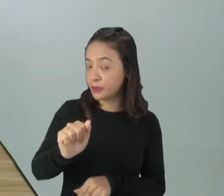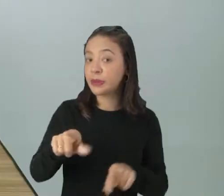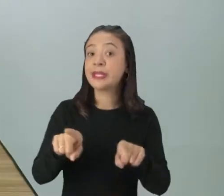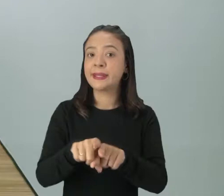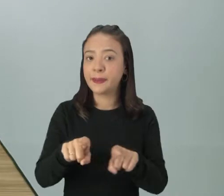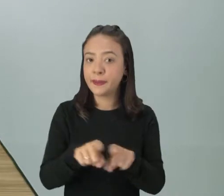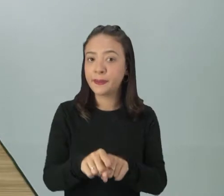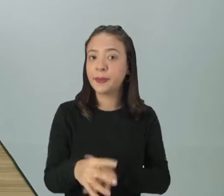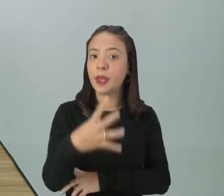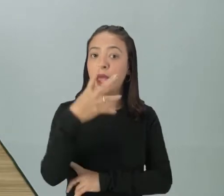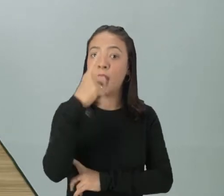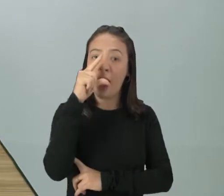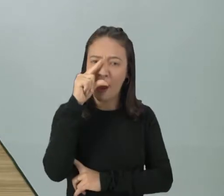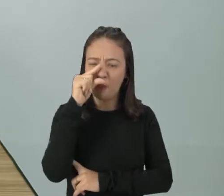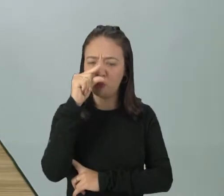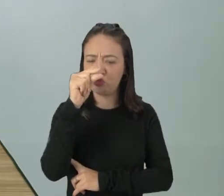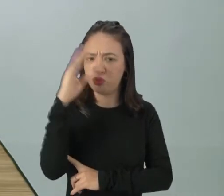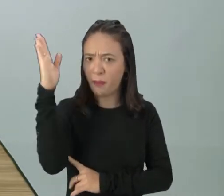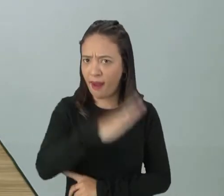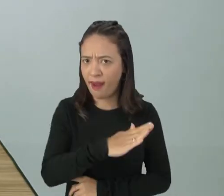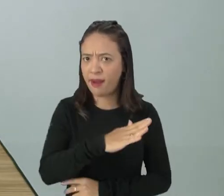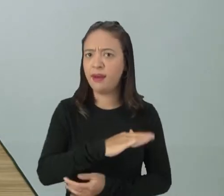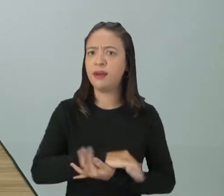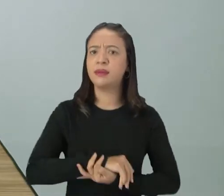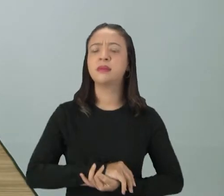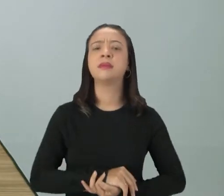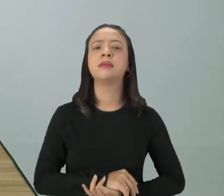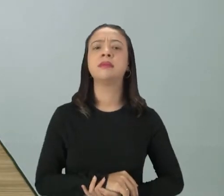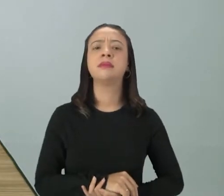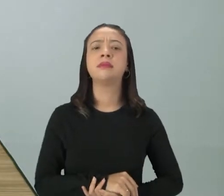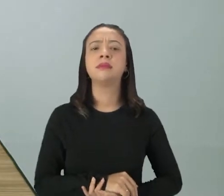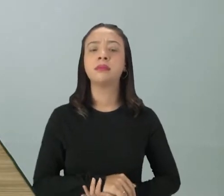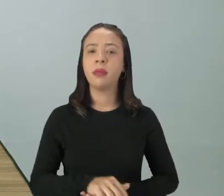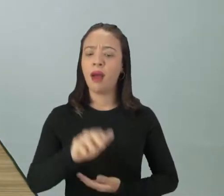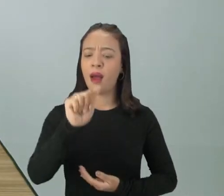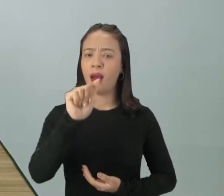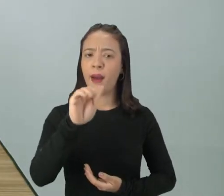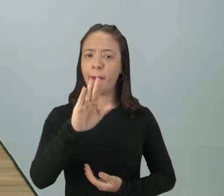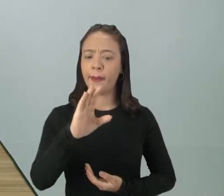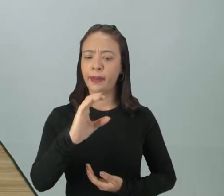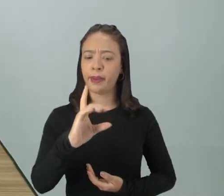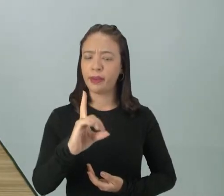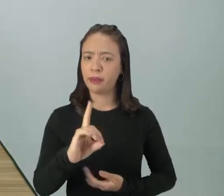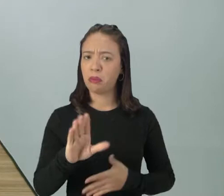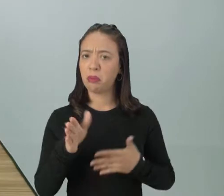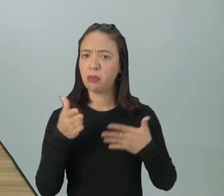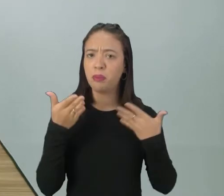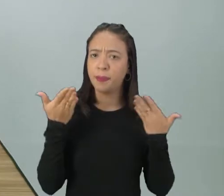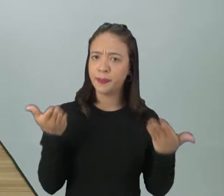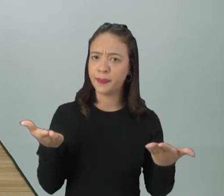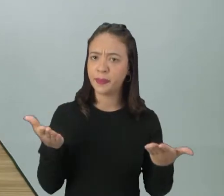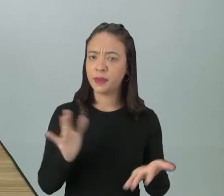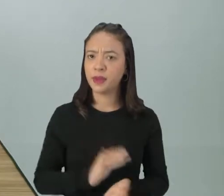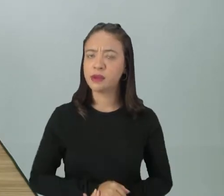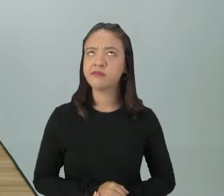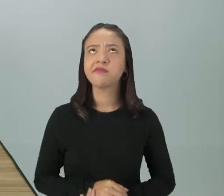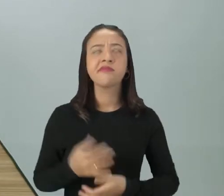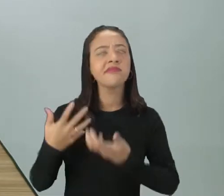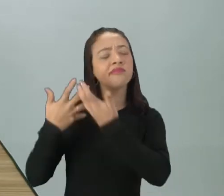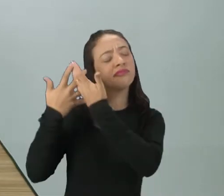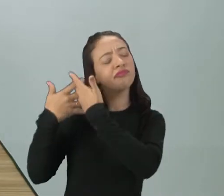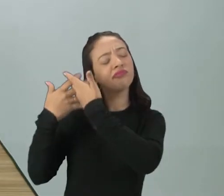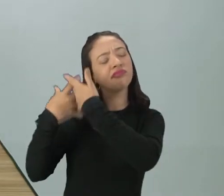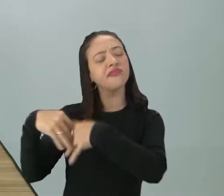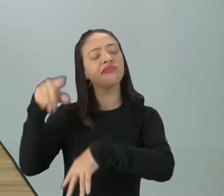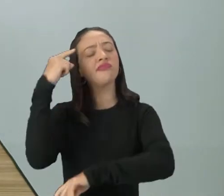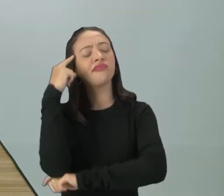má. Qual é a opção correta? A, B, C ou D? Já pensaram?